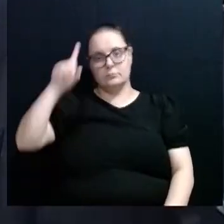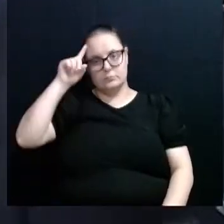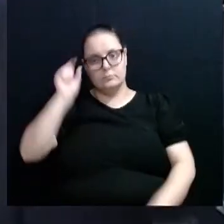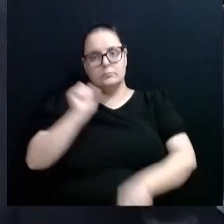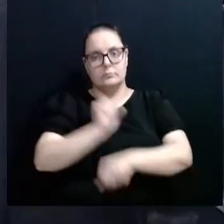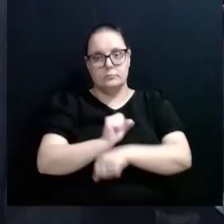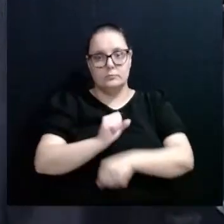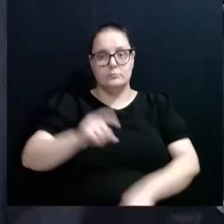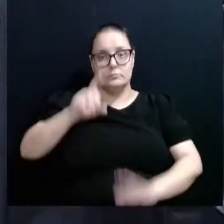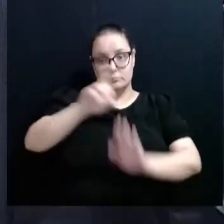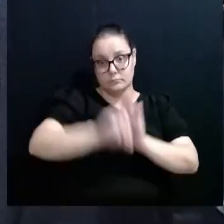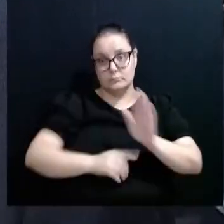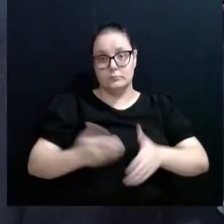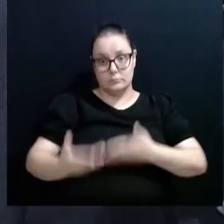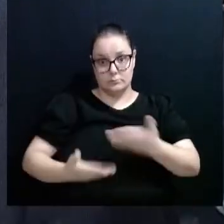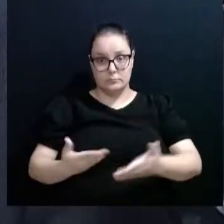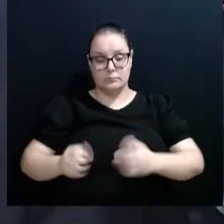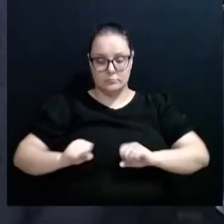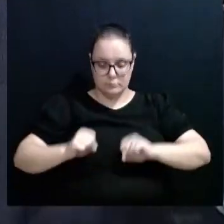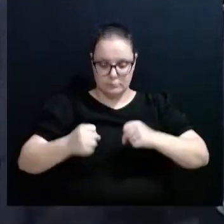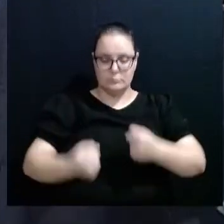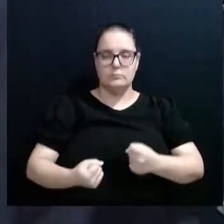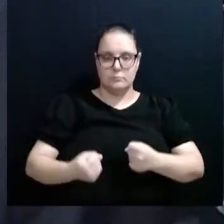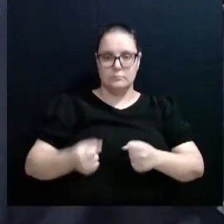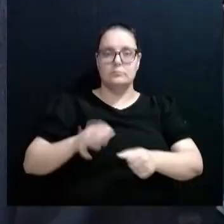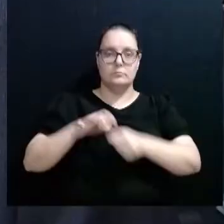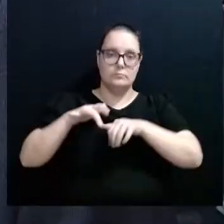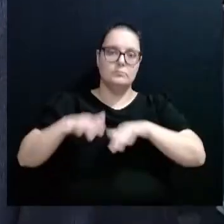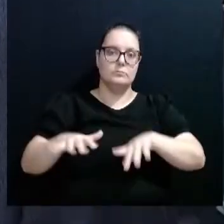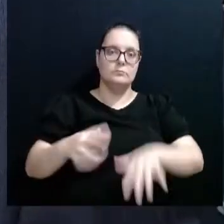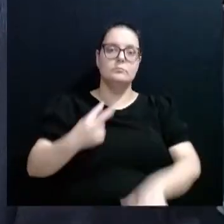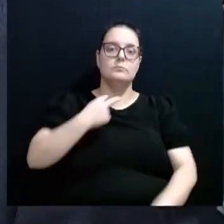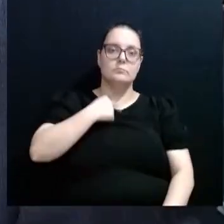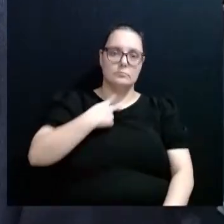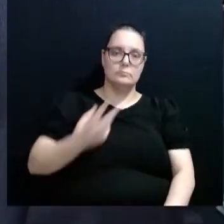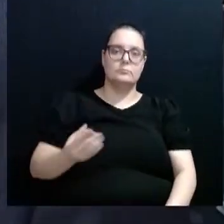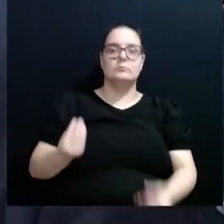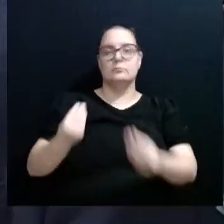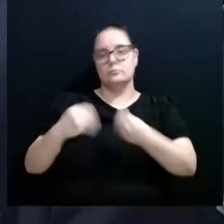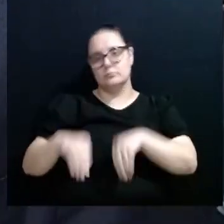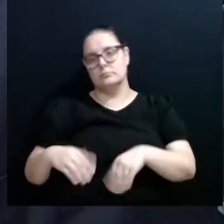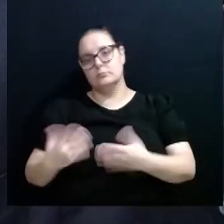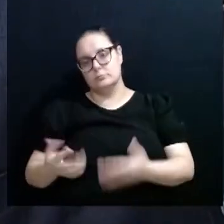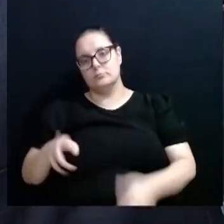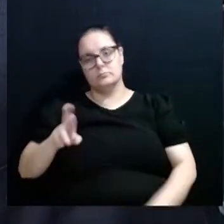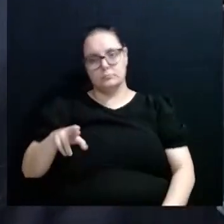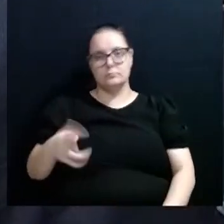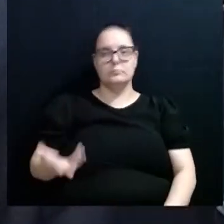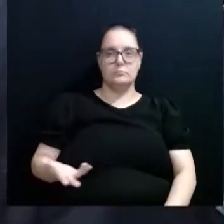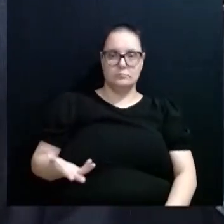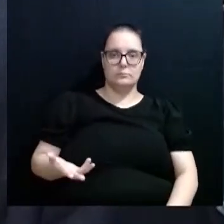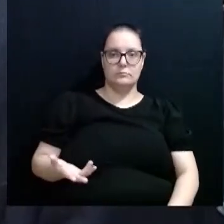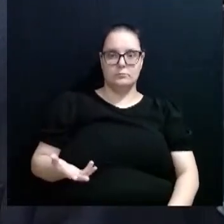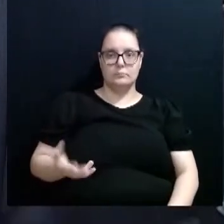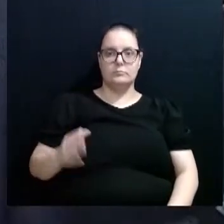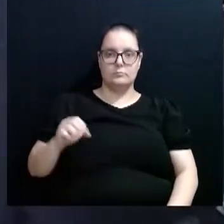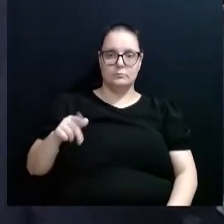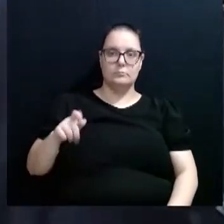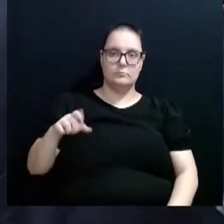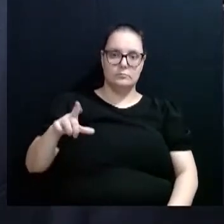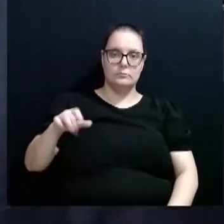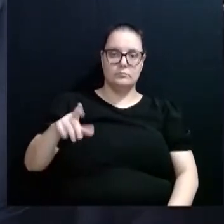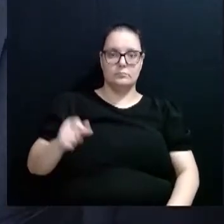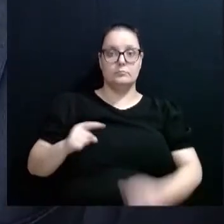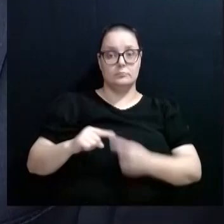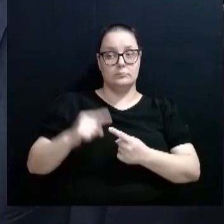servidores que se dedicaram muito na pandemia e não podem ser prejudicados por conta desse congelamento que houve lá atrás. São